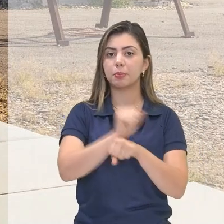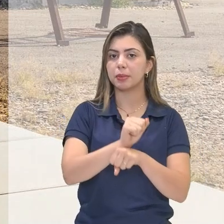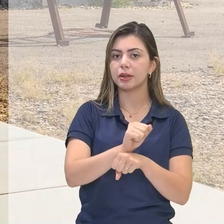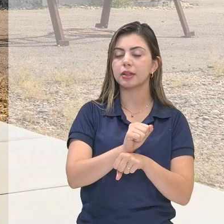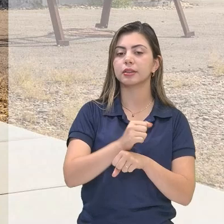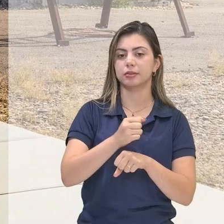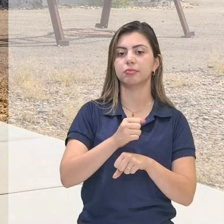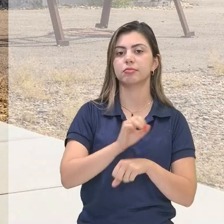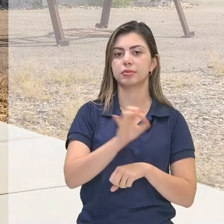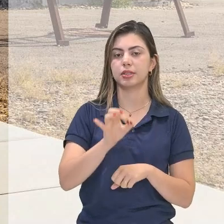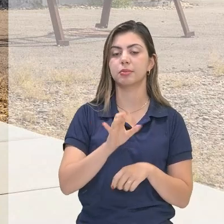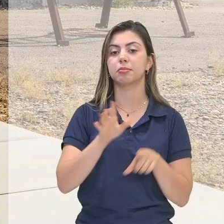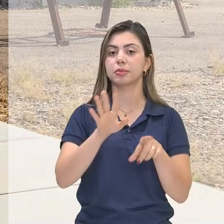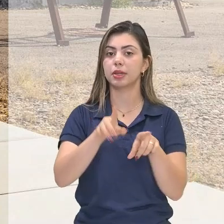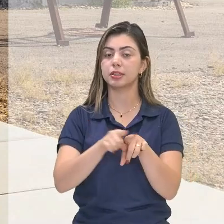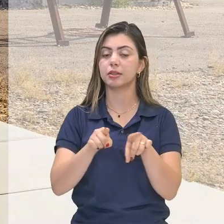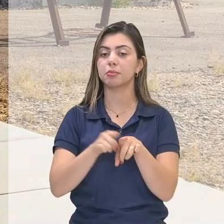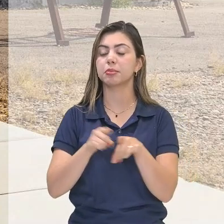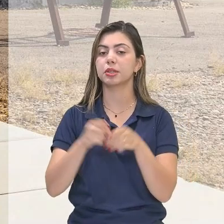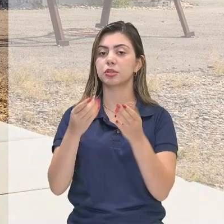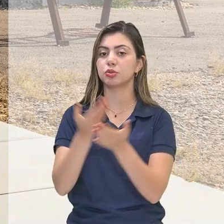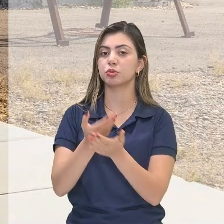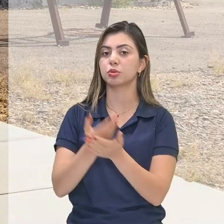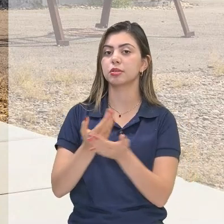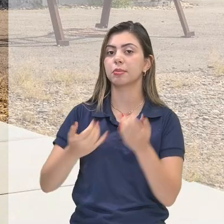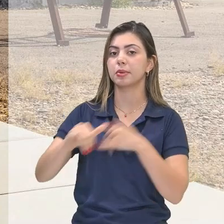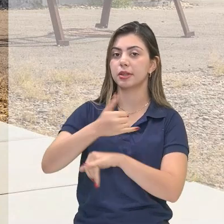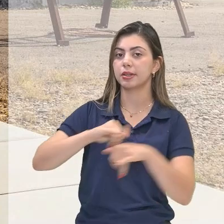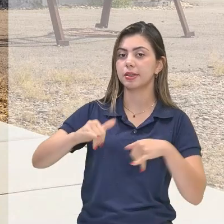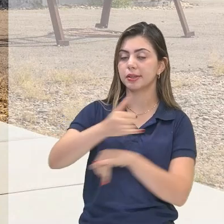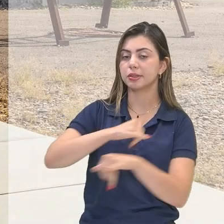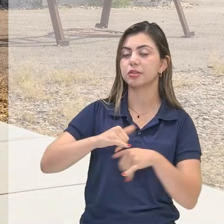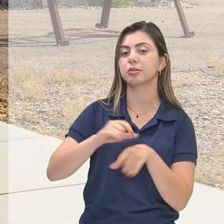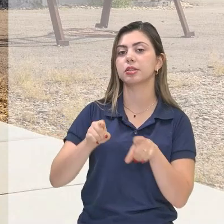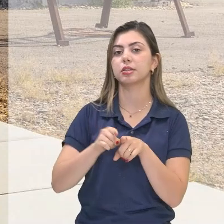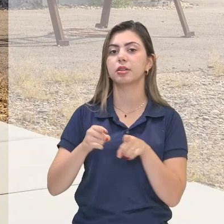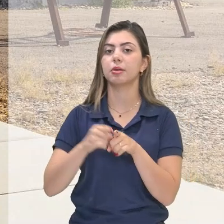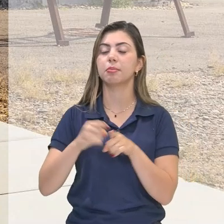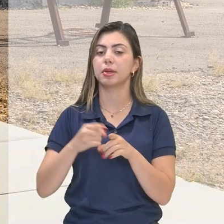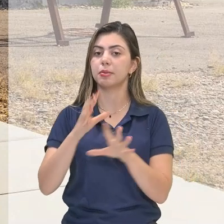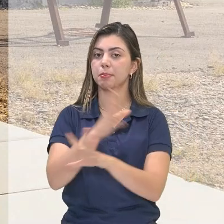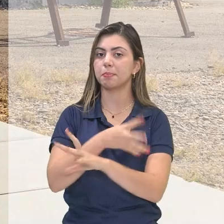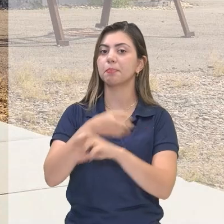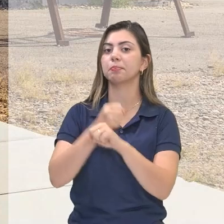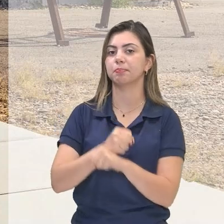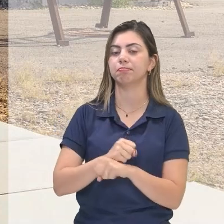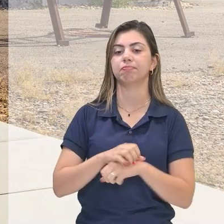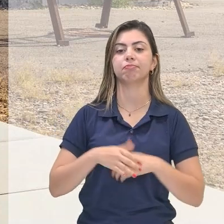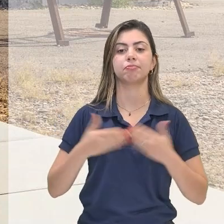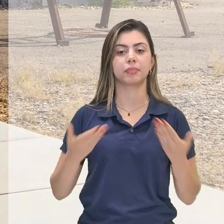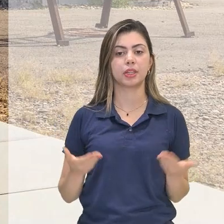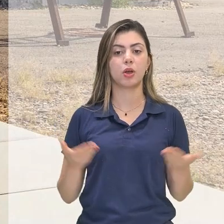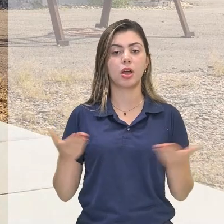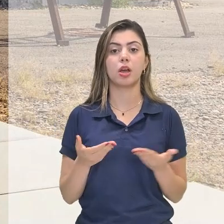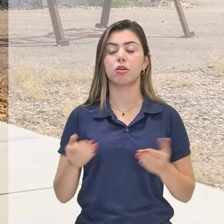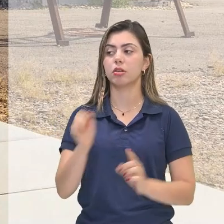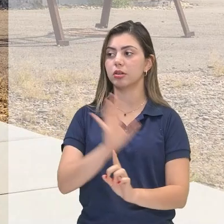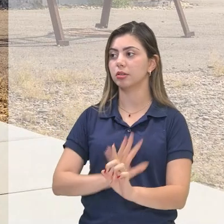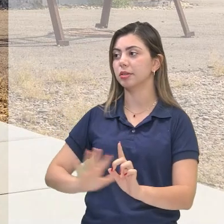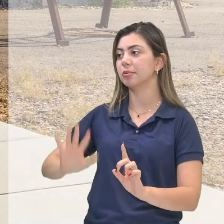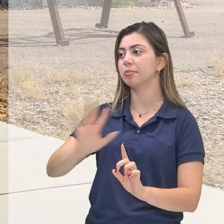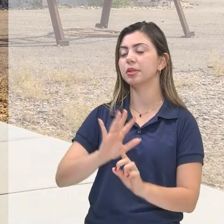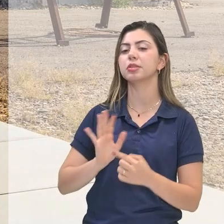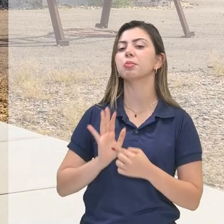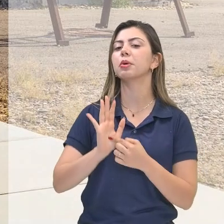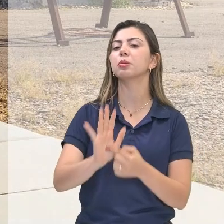Também falamos sobre eletrodinâmica e magnetismo, certo? Então, pessoal, nós estamos aqui nesse ambiente para mostrar a